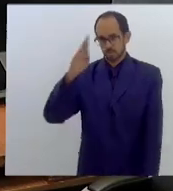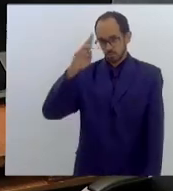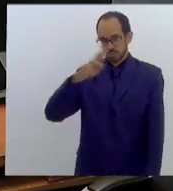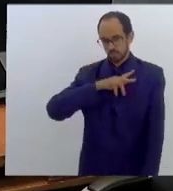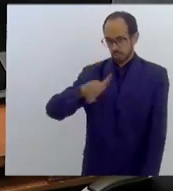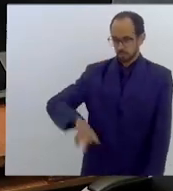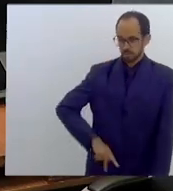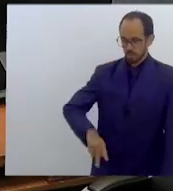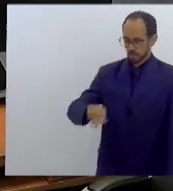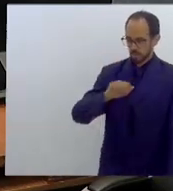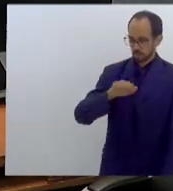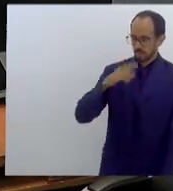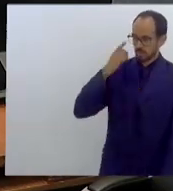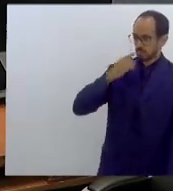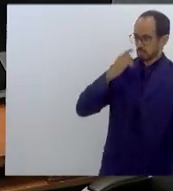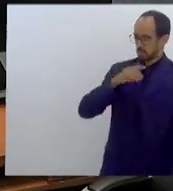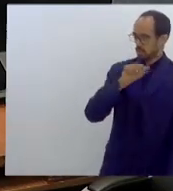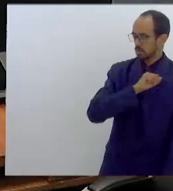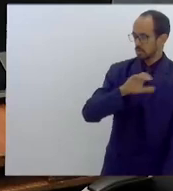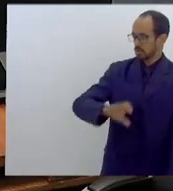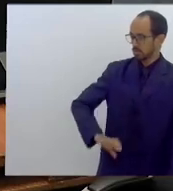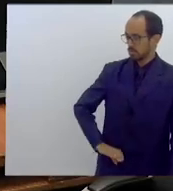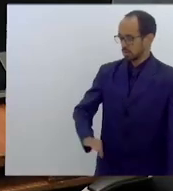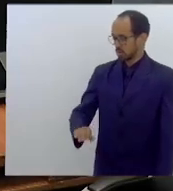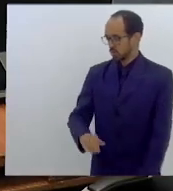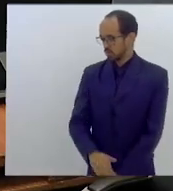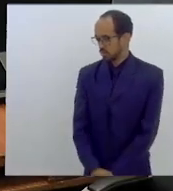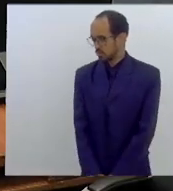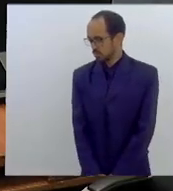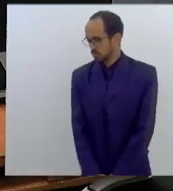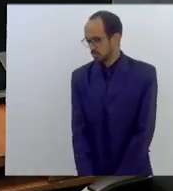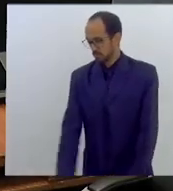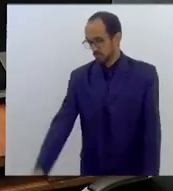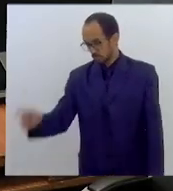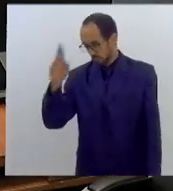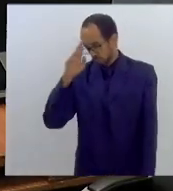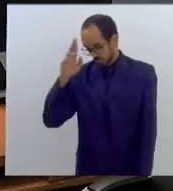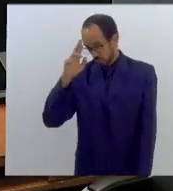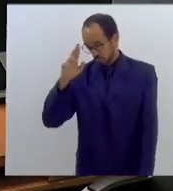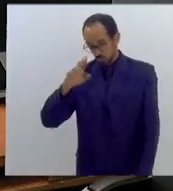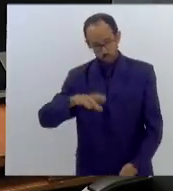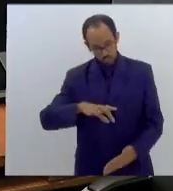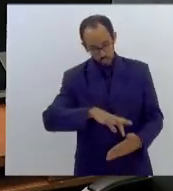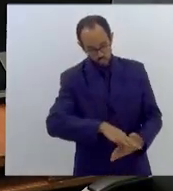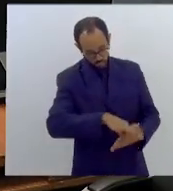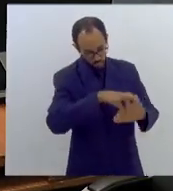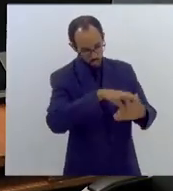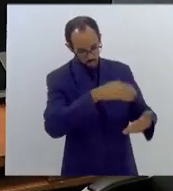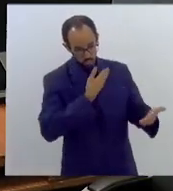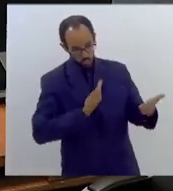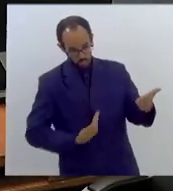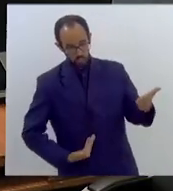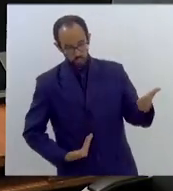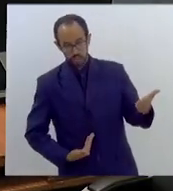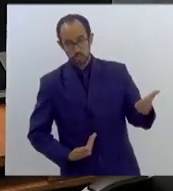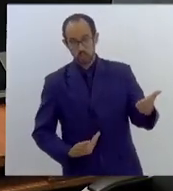Deputado André Siciliano, senhor líder do governo,